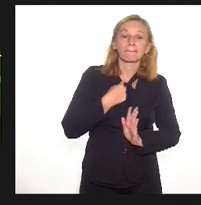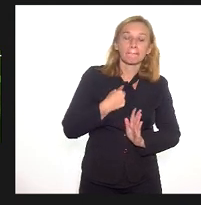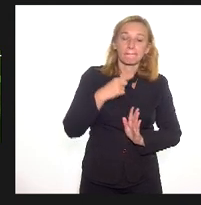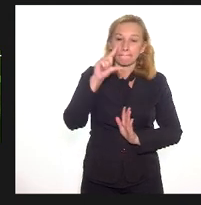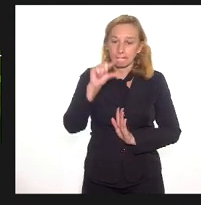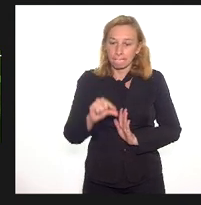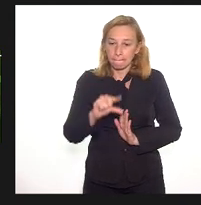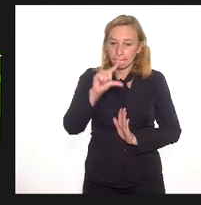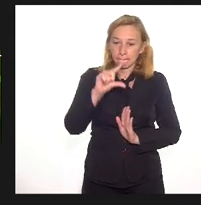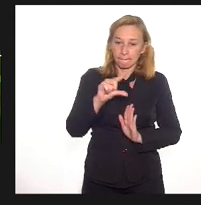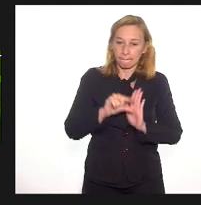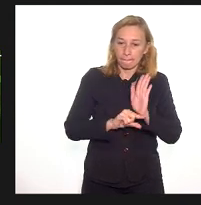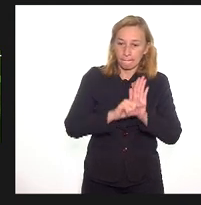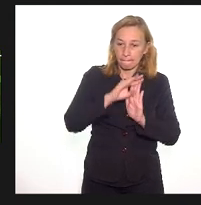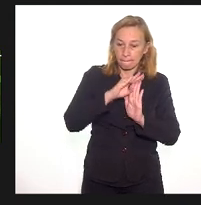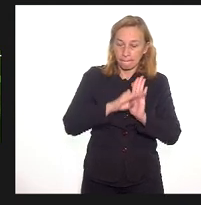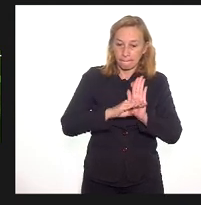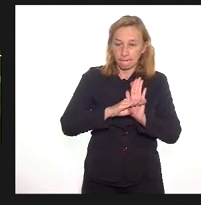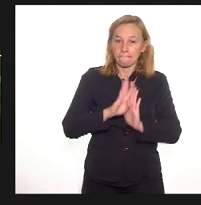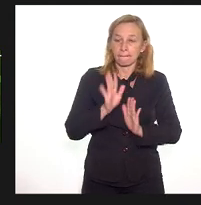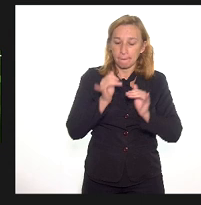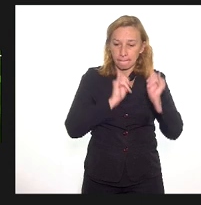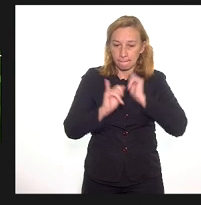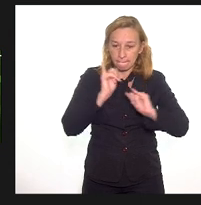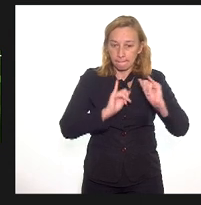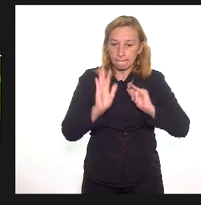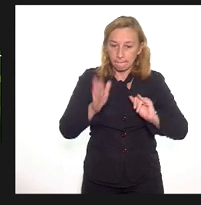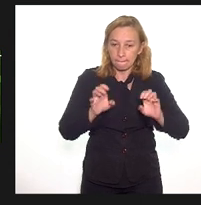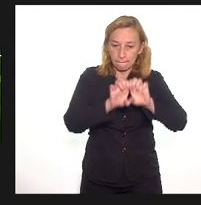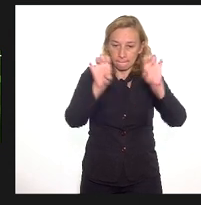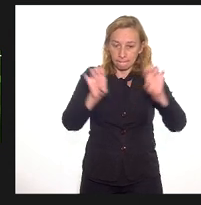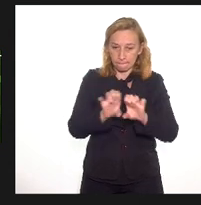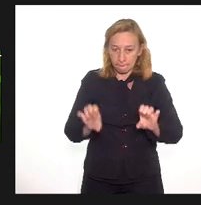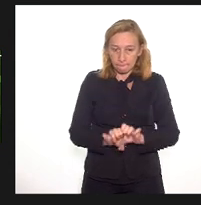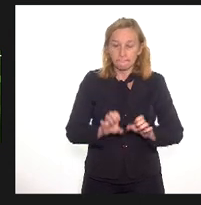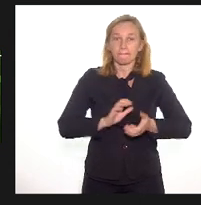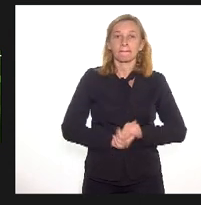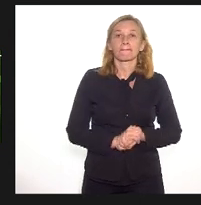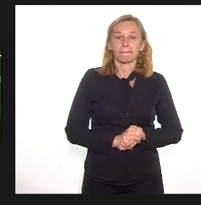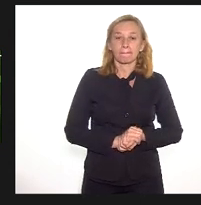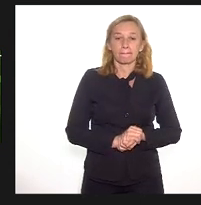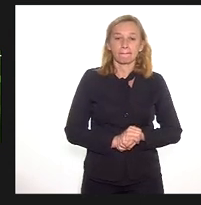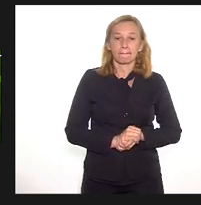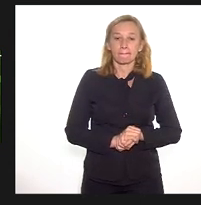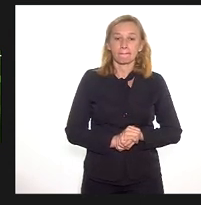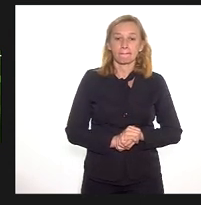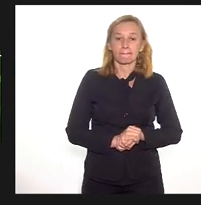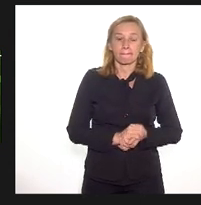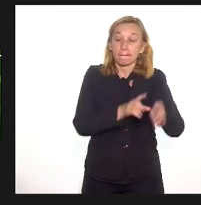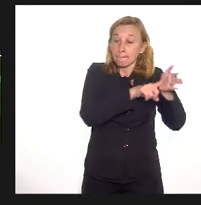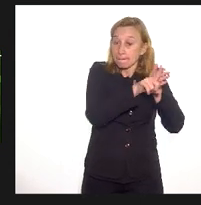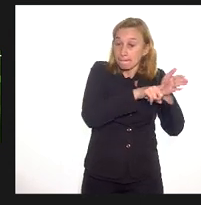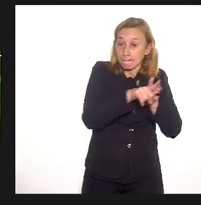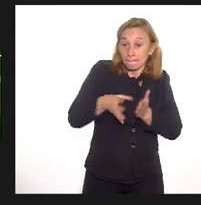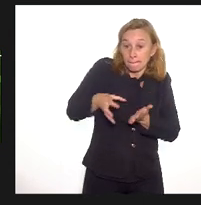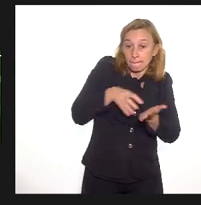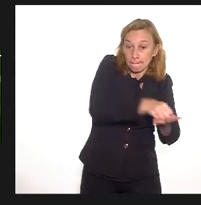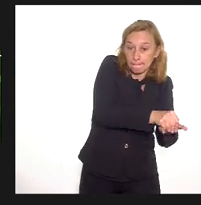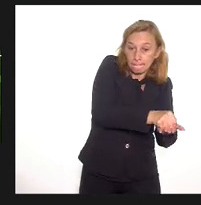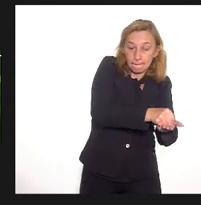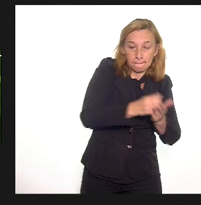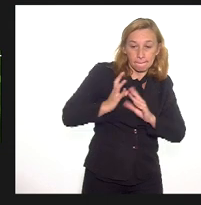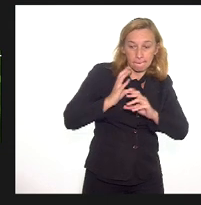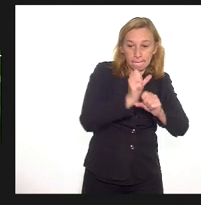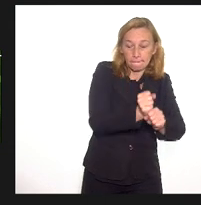menor nível. A informação ela já está estruturada no seu menor nível. Ou seja, análise de registros